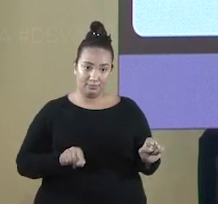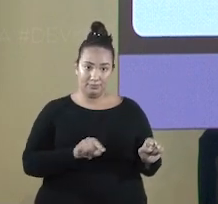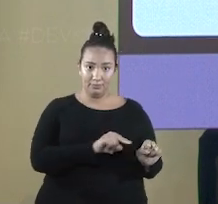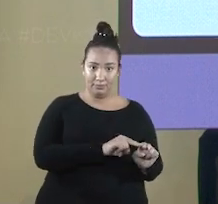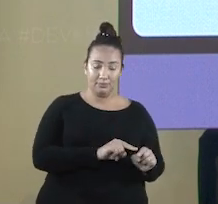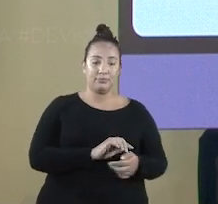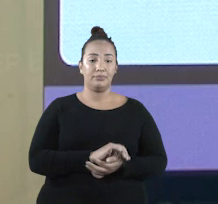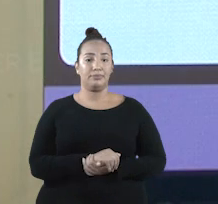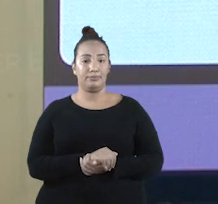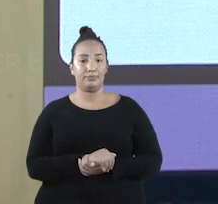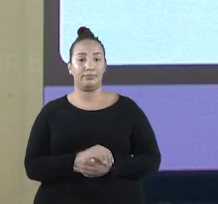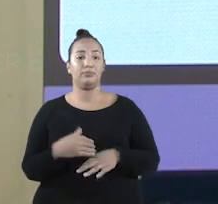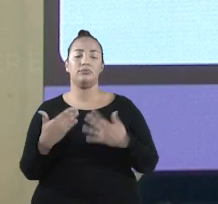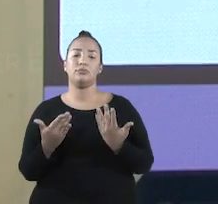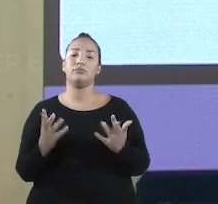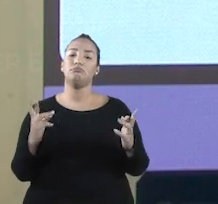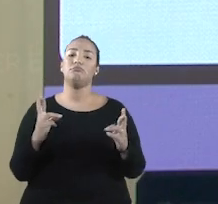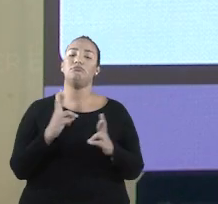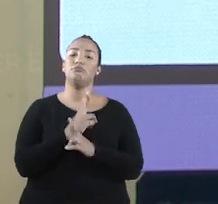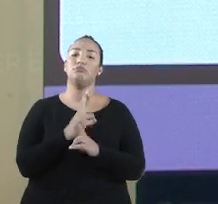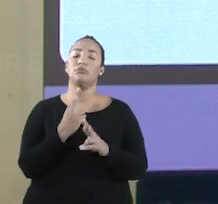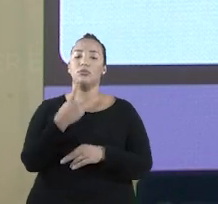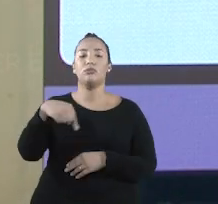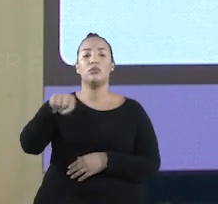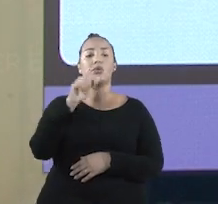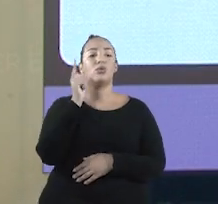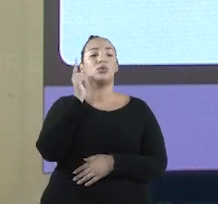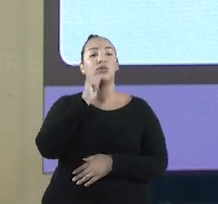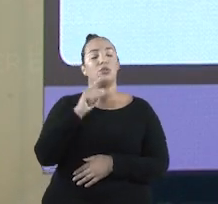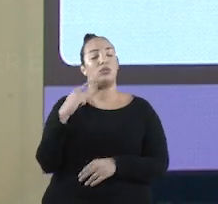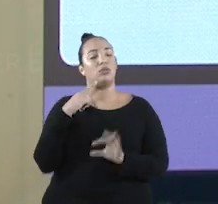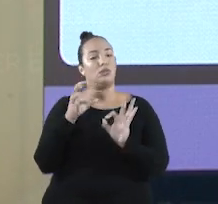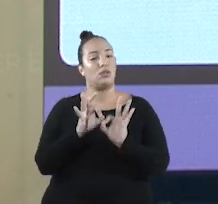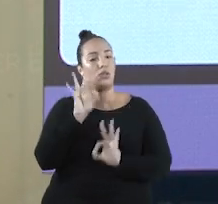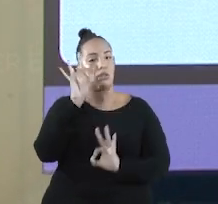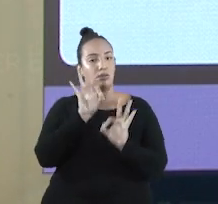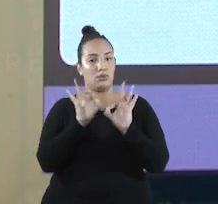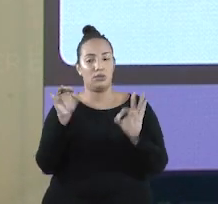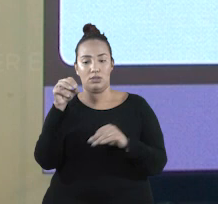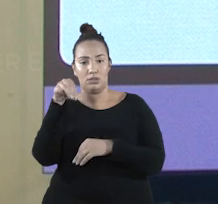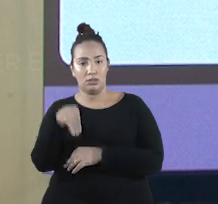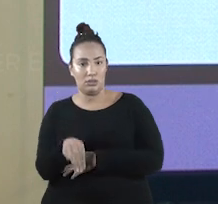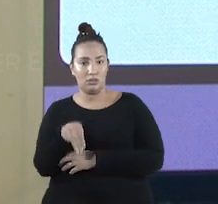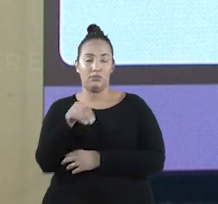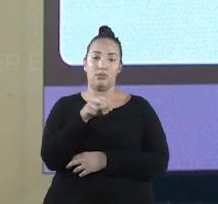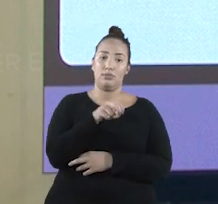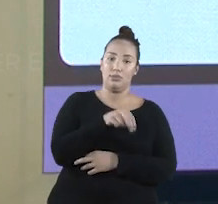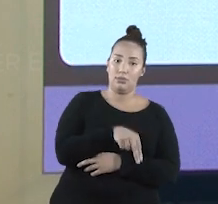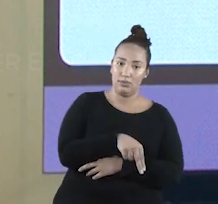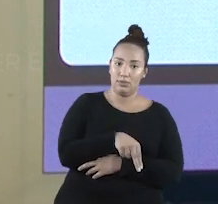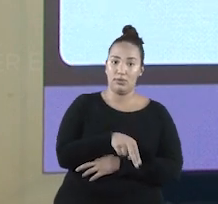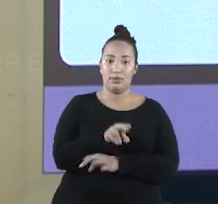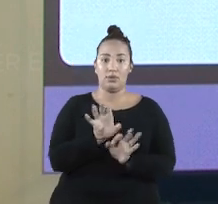lá. Por meio dessas relações, conseguimos obter as medidas M e N, que